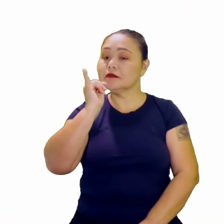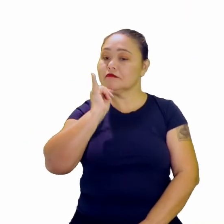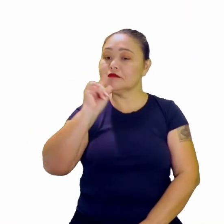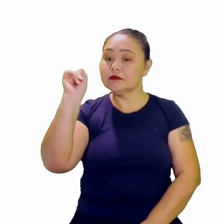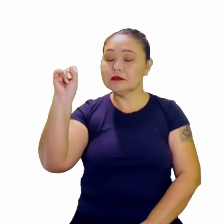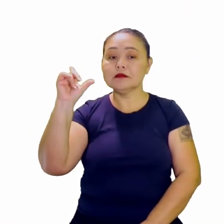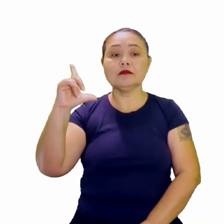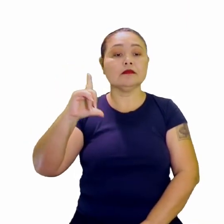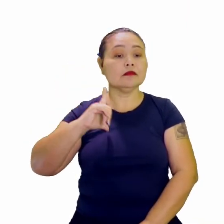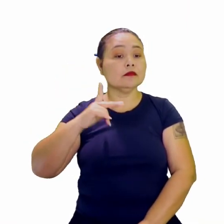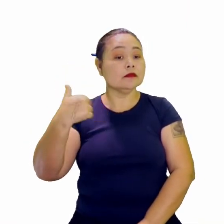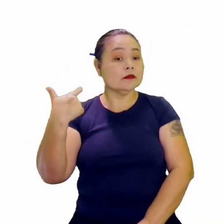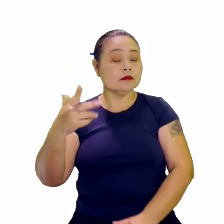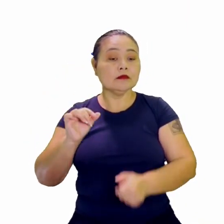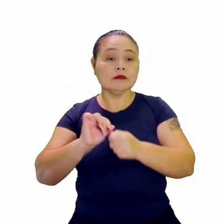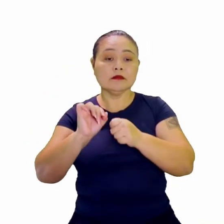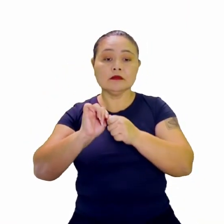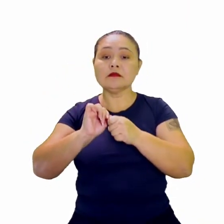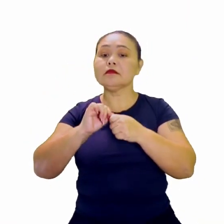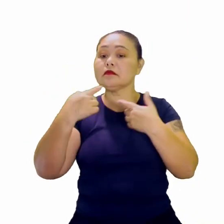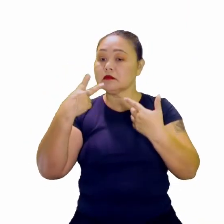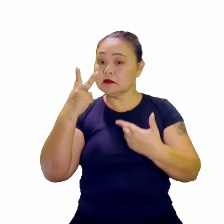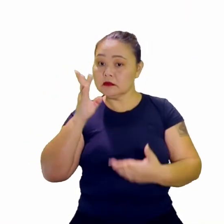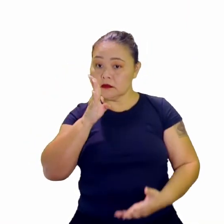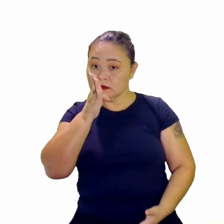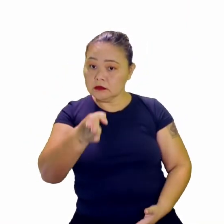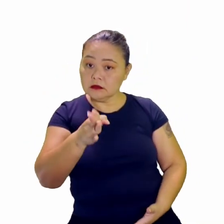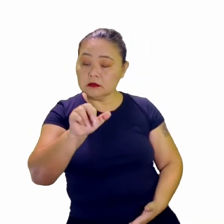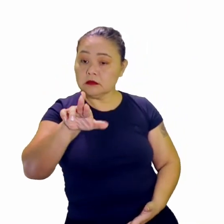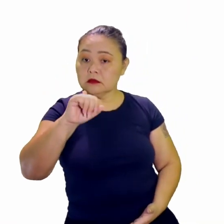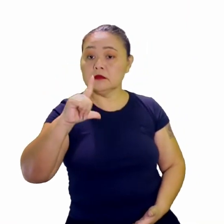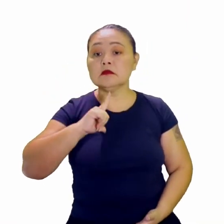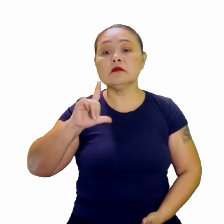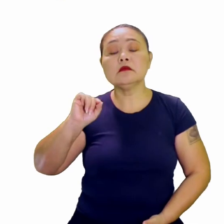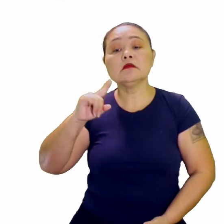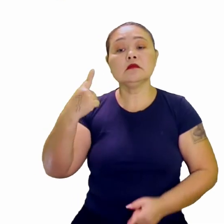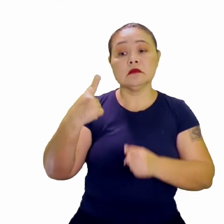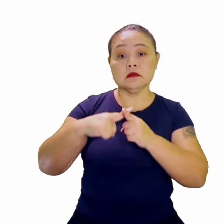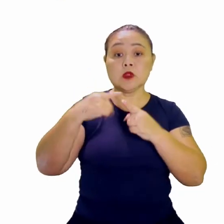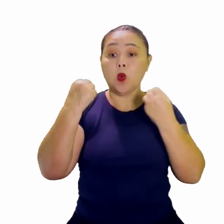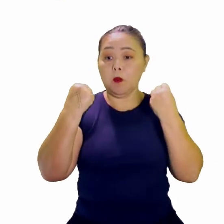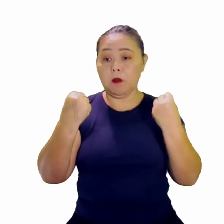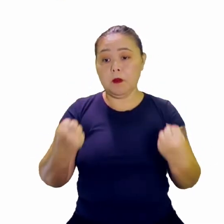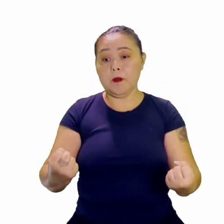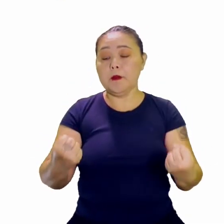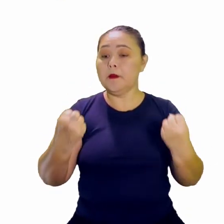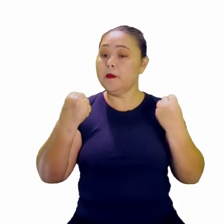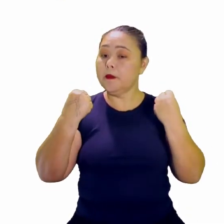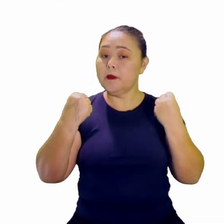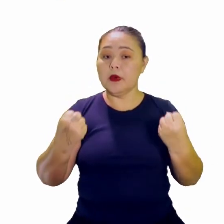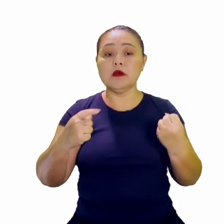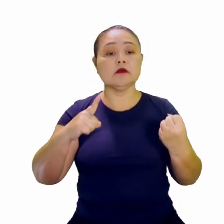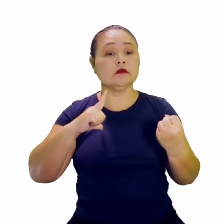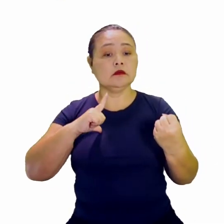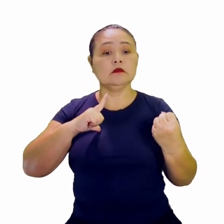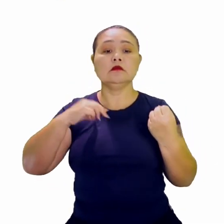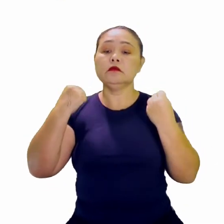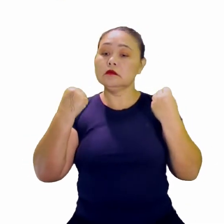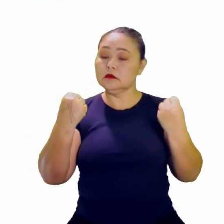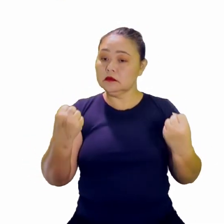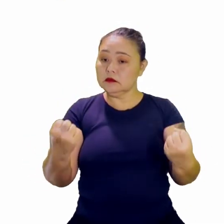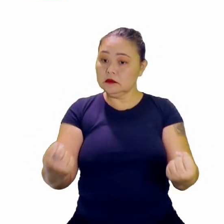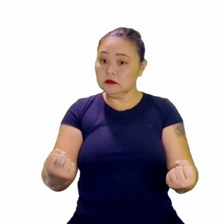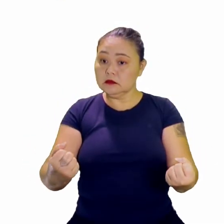de um exercício que nós chamamos de rosca direta. E esse é rosca direta com barra. Então nós vamos ter a fase